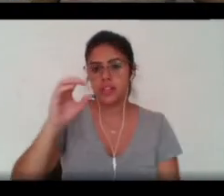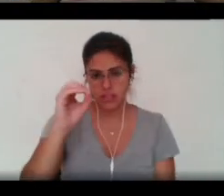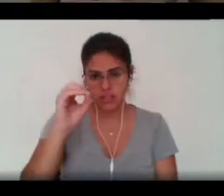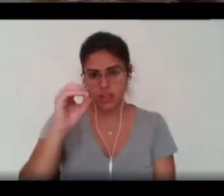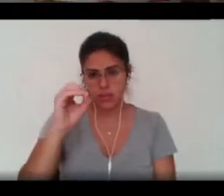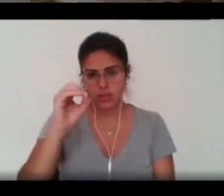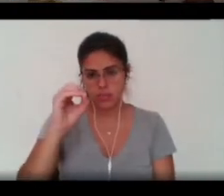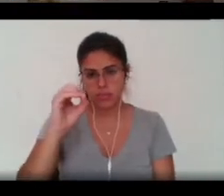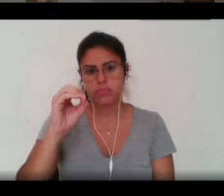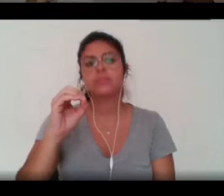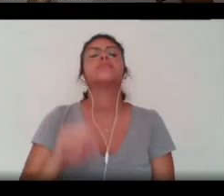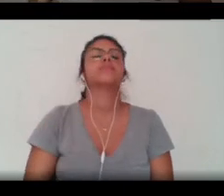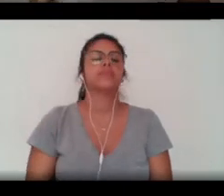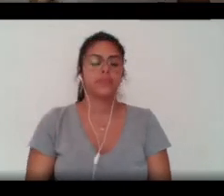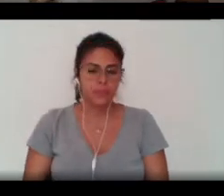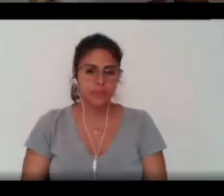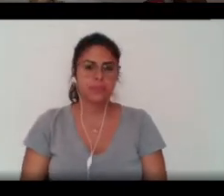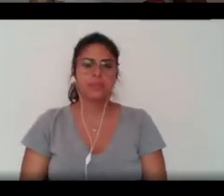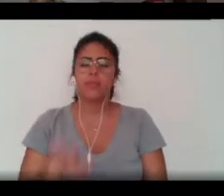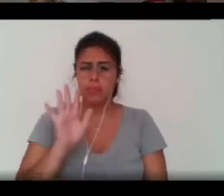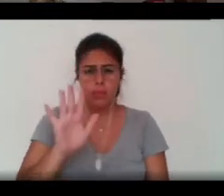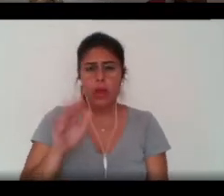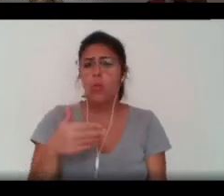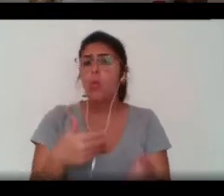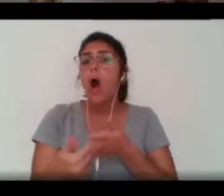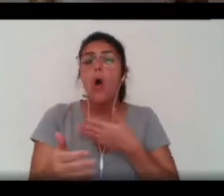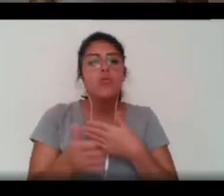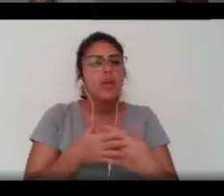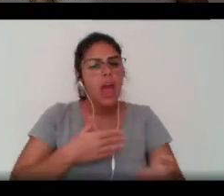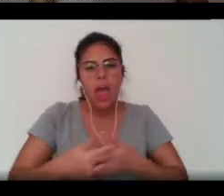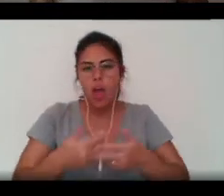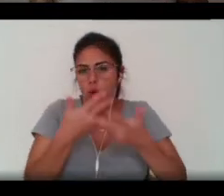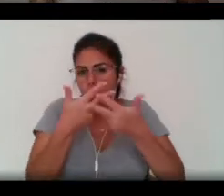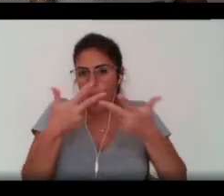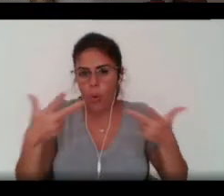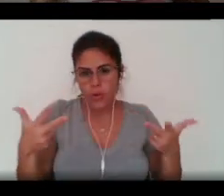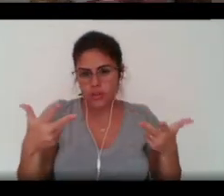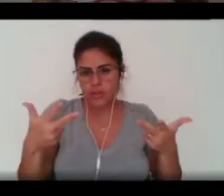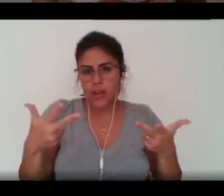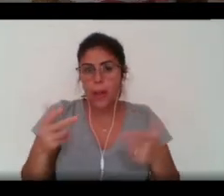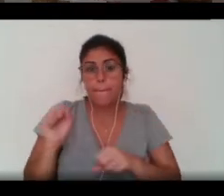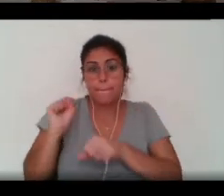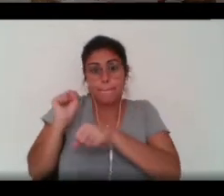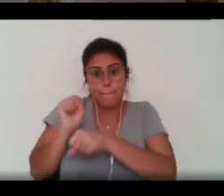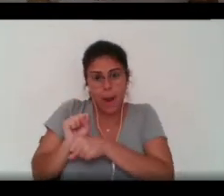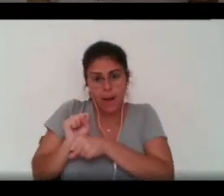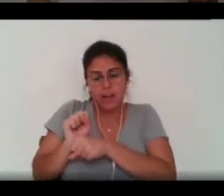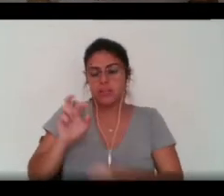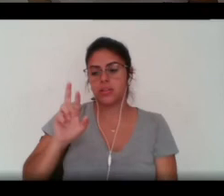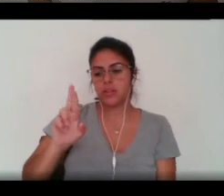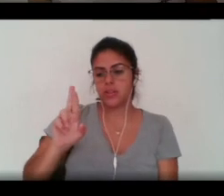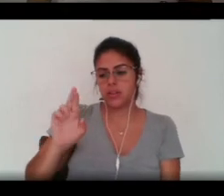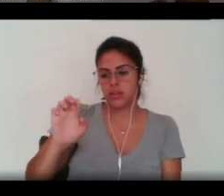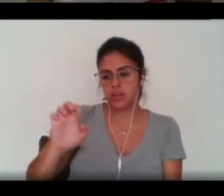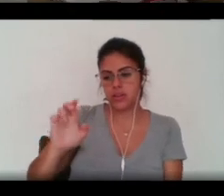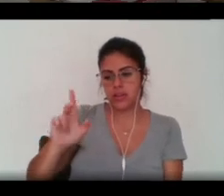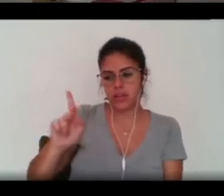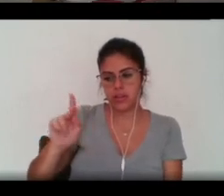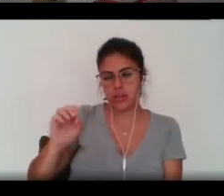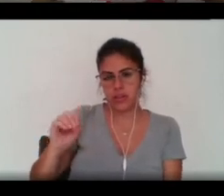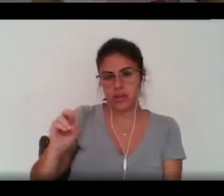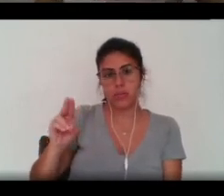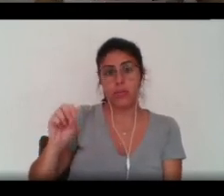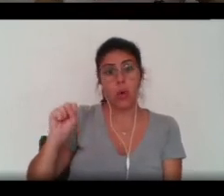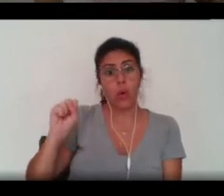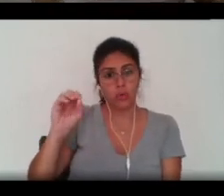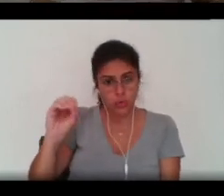Qualquer corpo que está em repouso em relação ao referencial e começa a se mover, tem essa